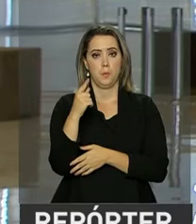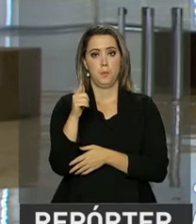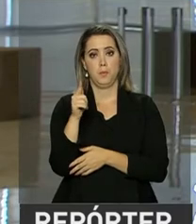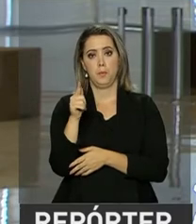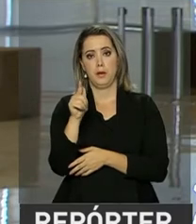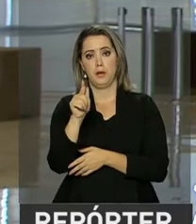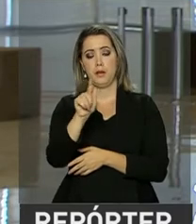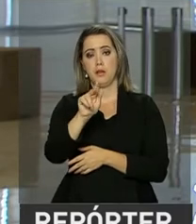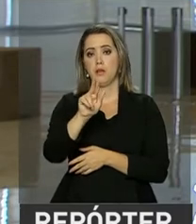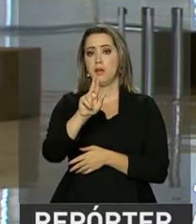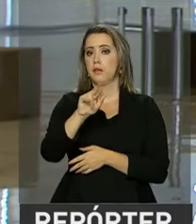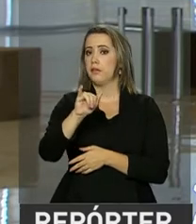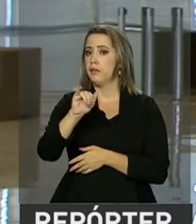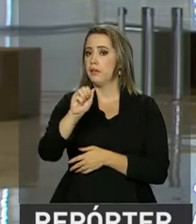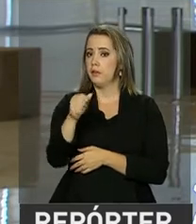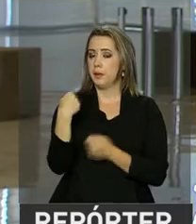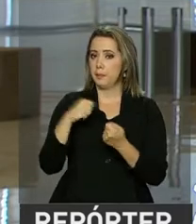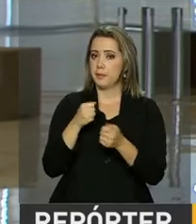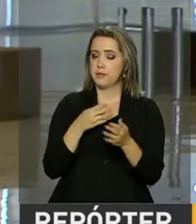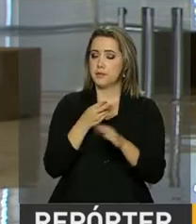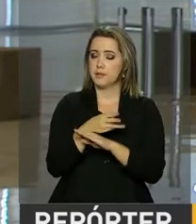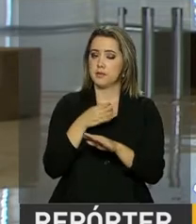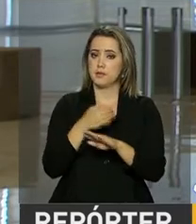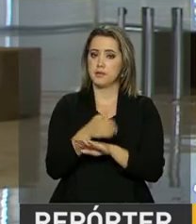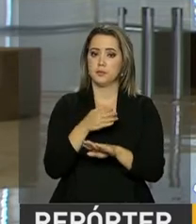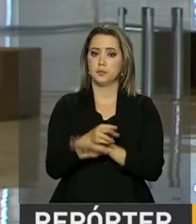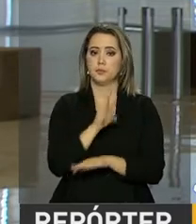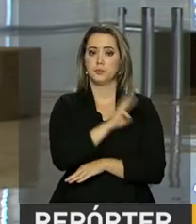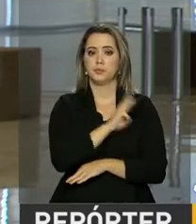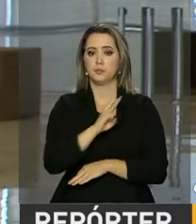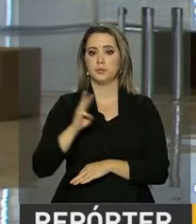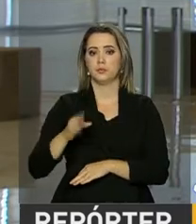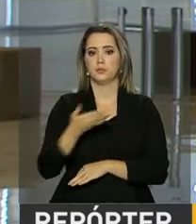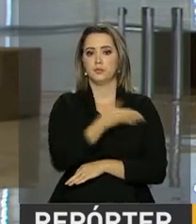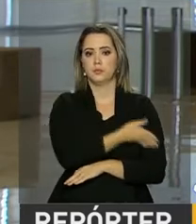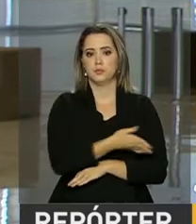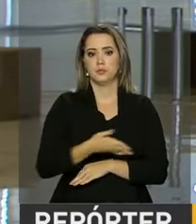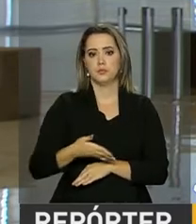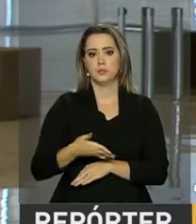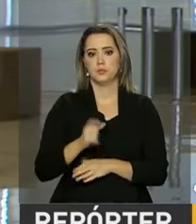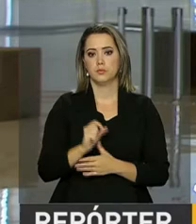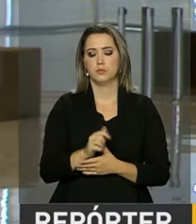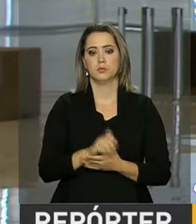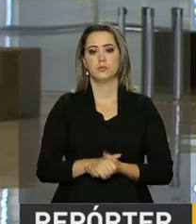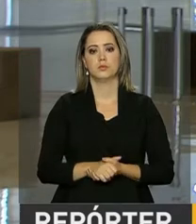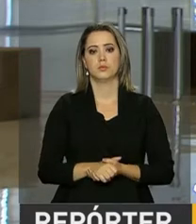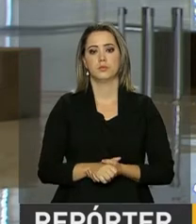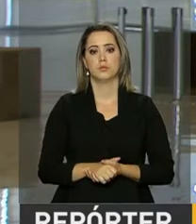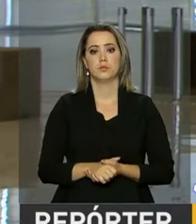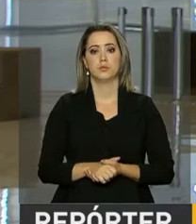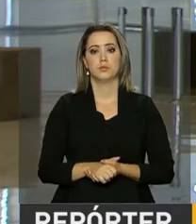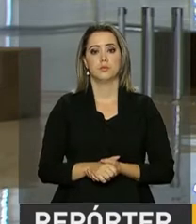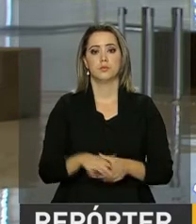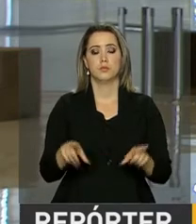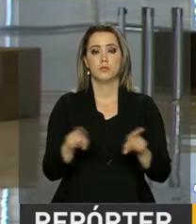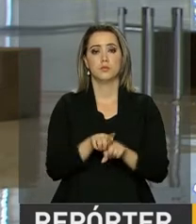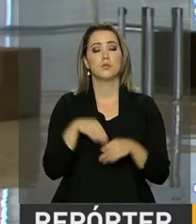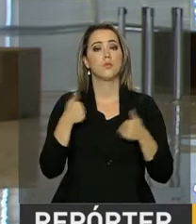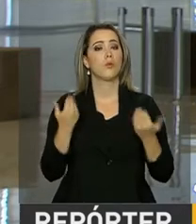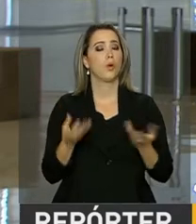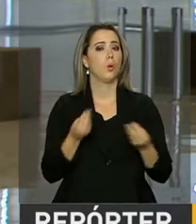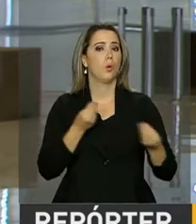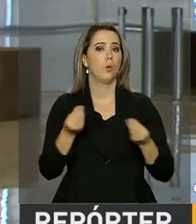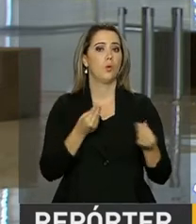o empregador deve acessar o site do programa na internet no endereço que você vê aí na sua tela e roberto